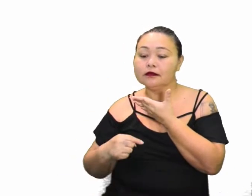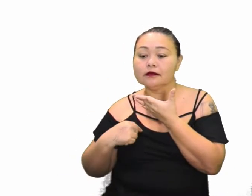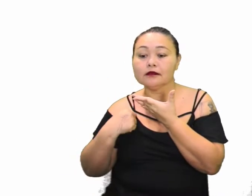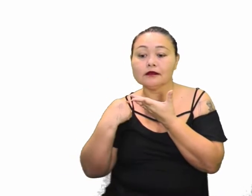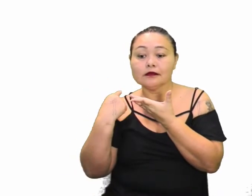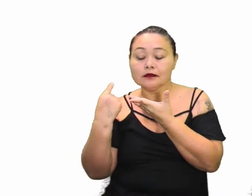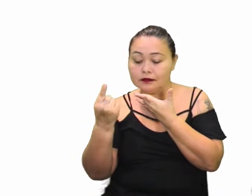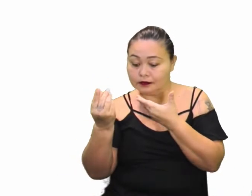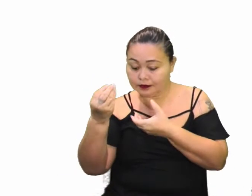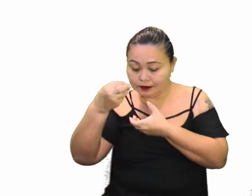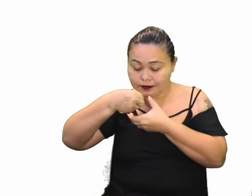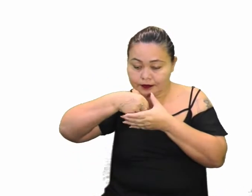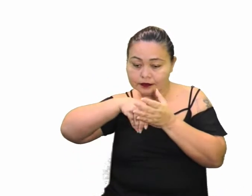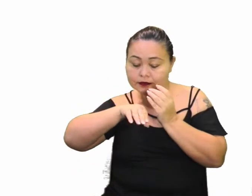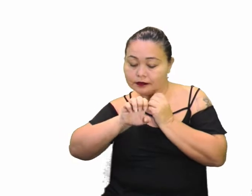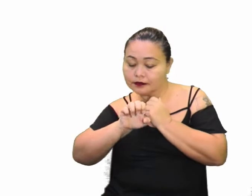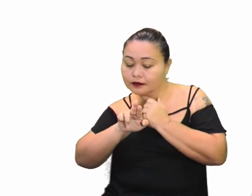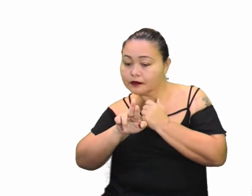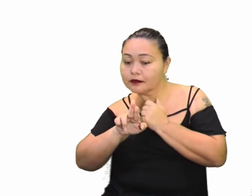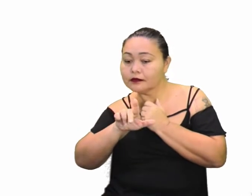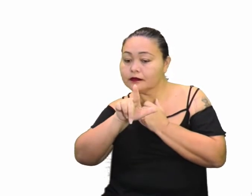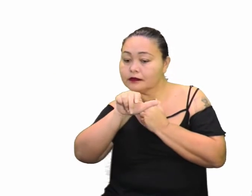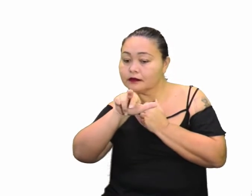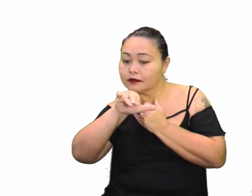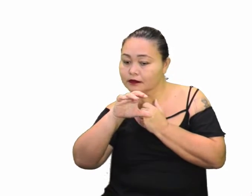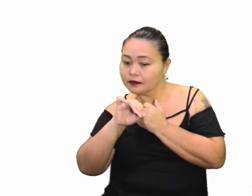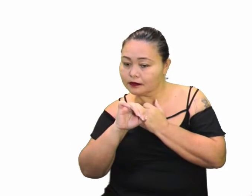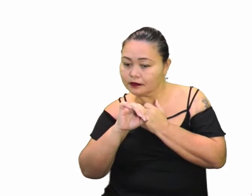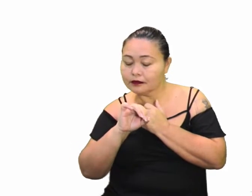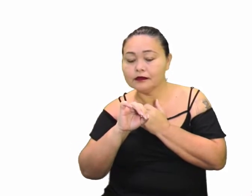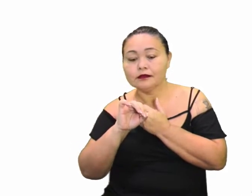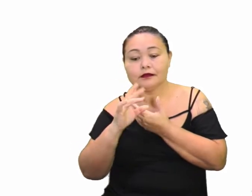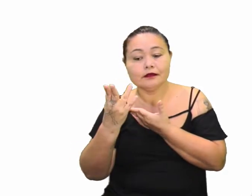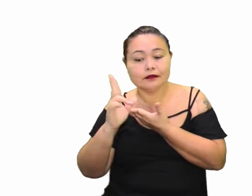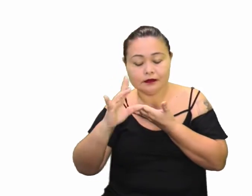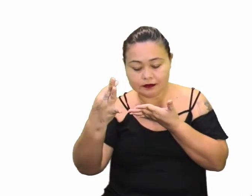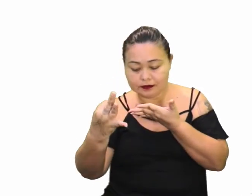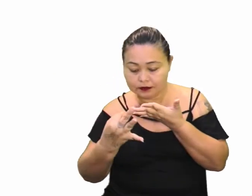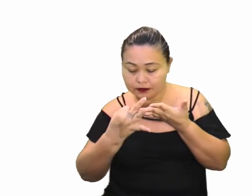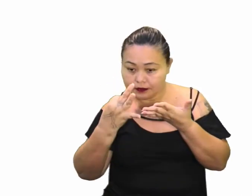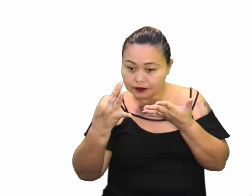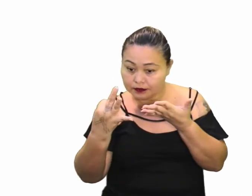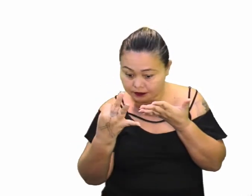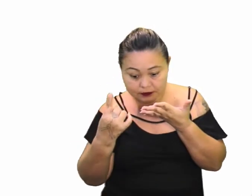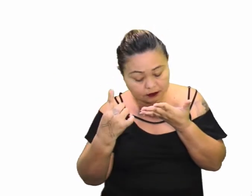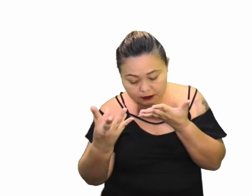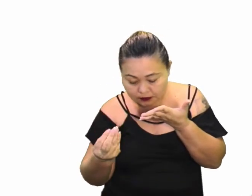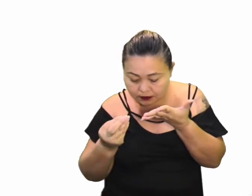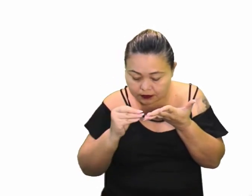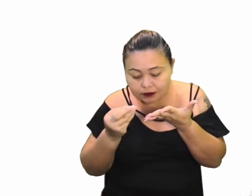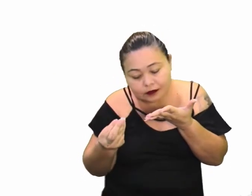nosso vocabulário, para a gente fazer uso na hora da nossa dissertação, que é a